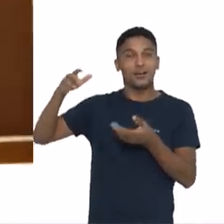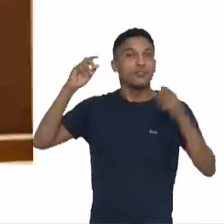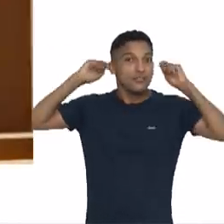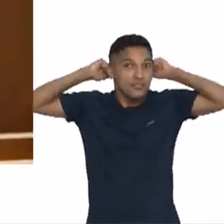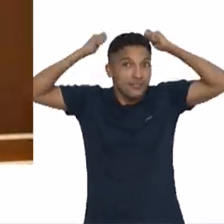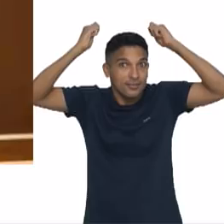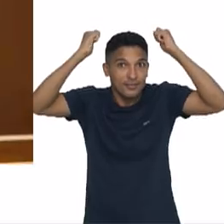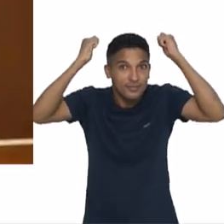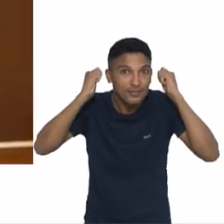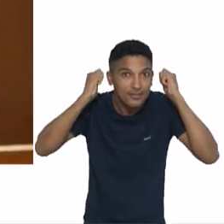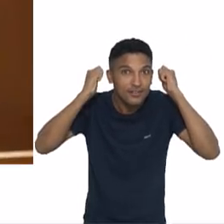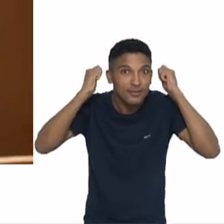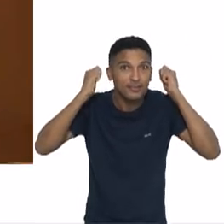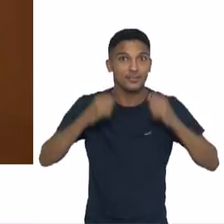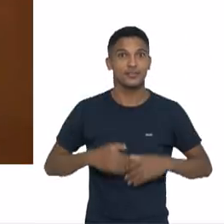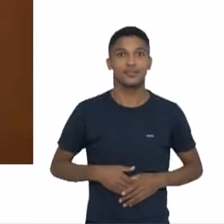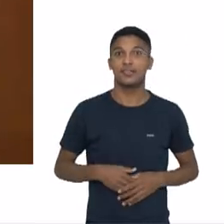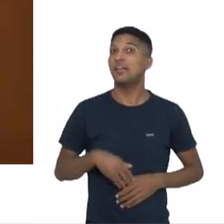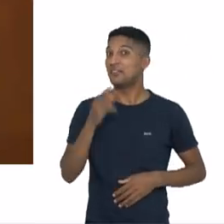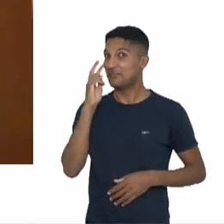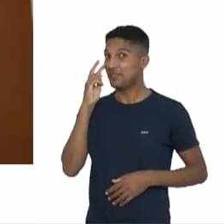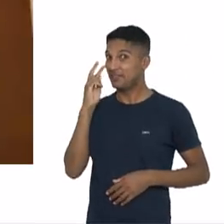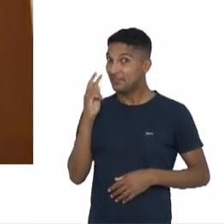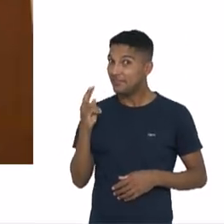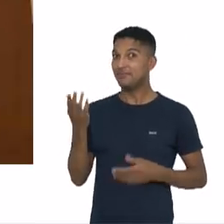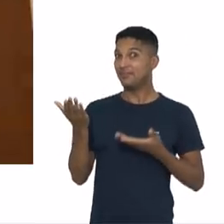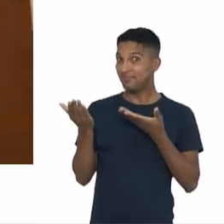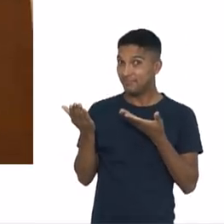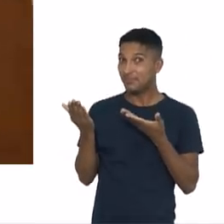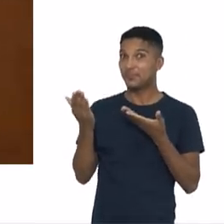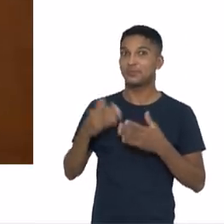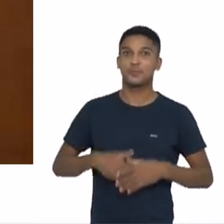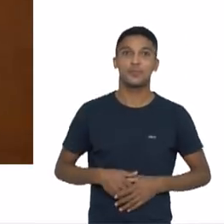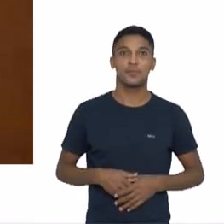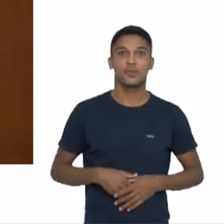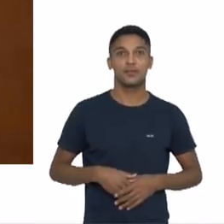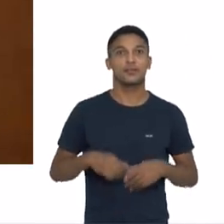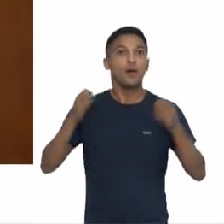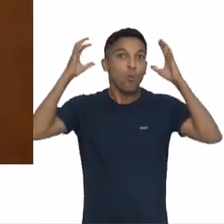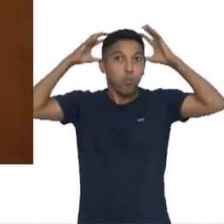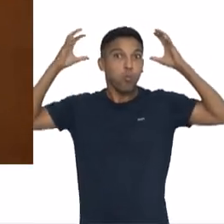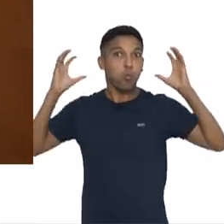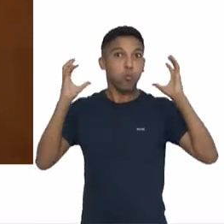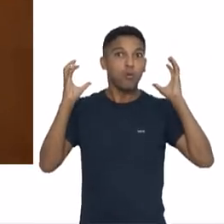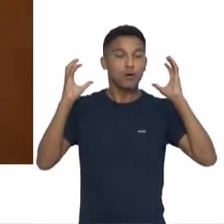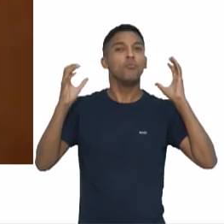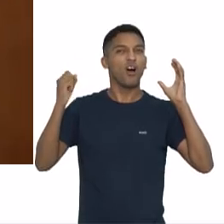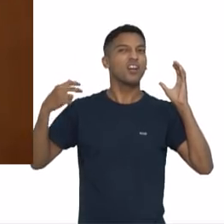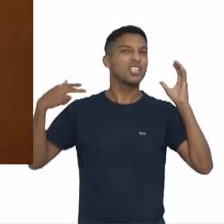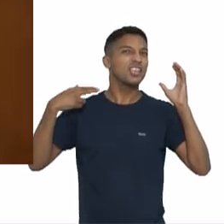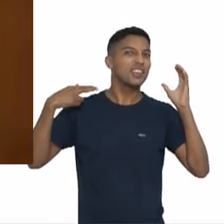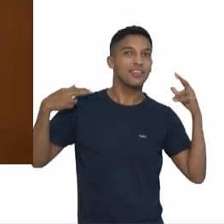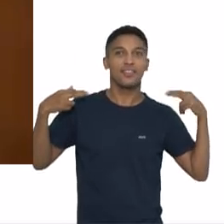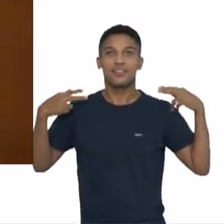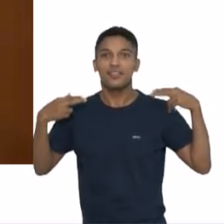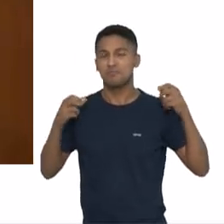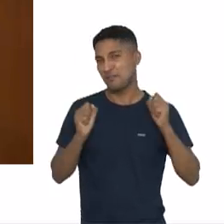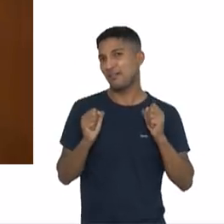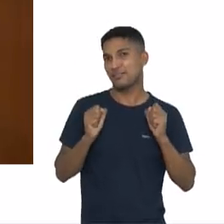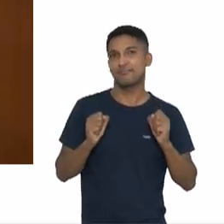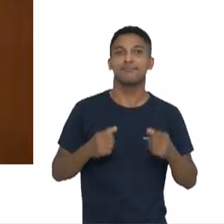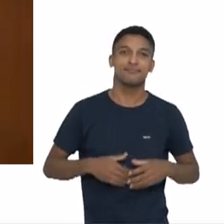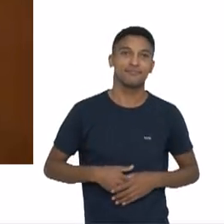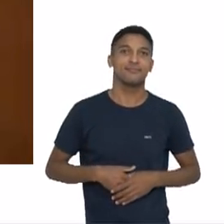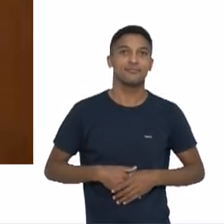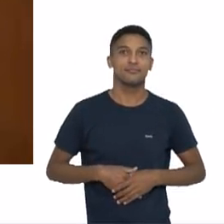aqui. Tá vendo? Você pode depois aparar os cabelos, né?